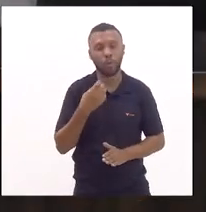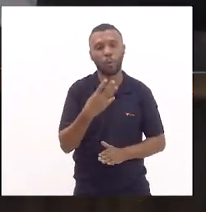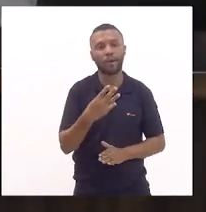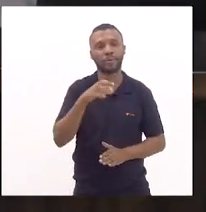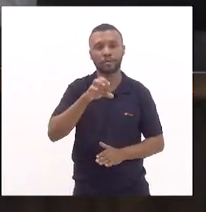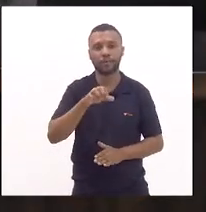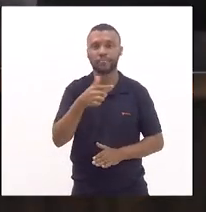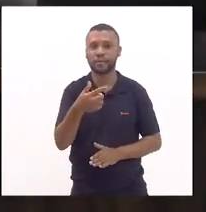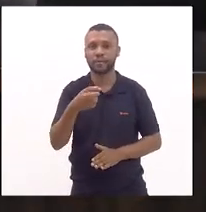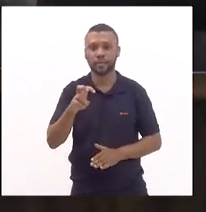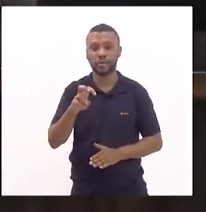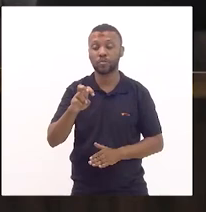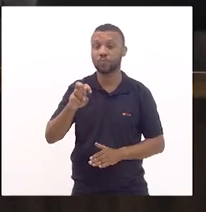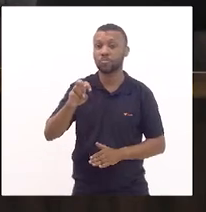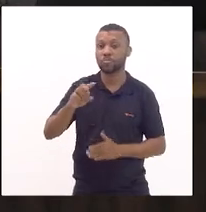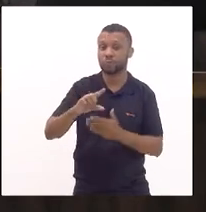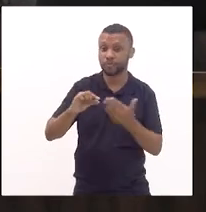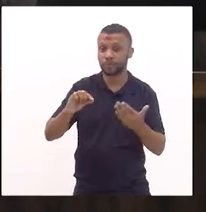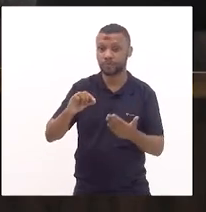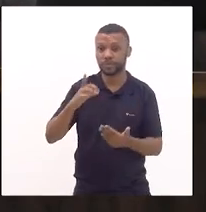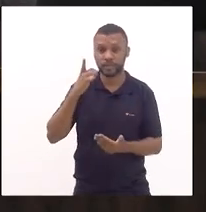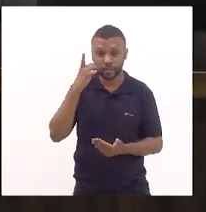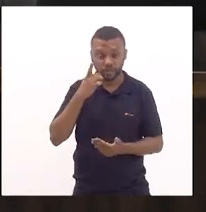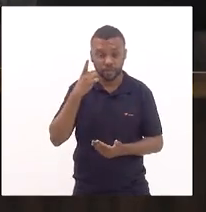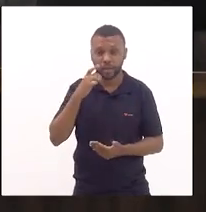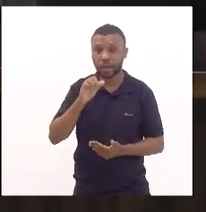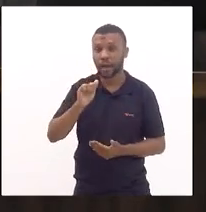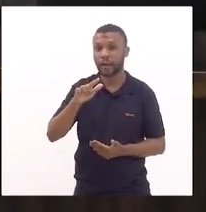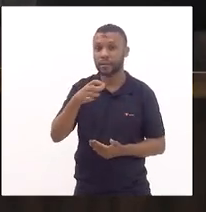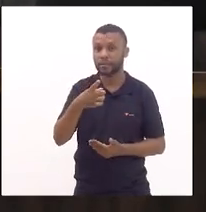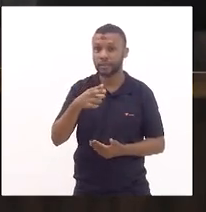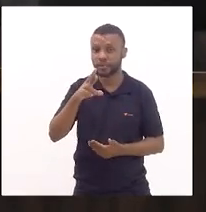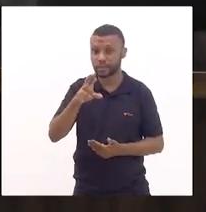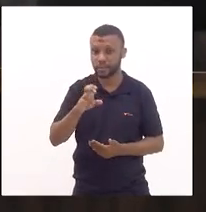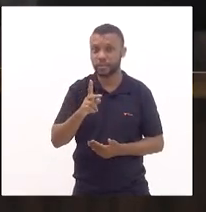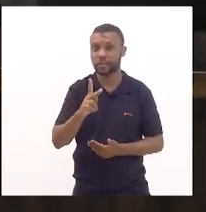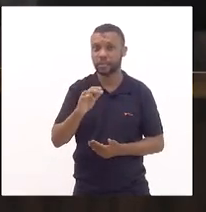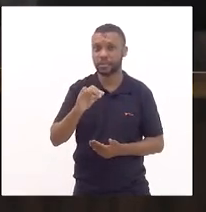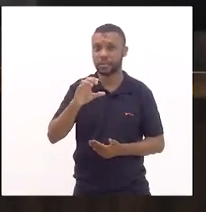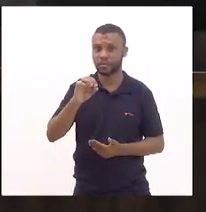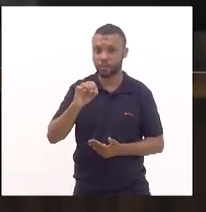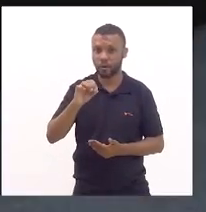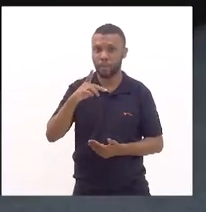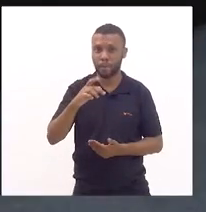4925, do deputado Alexandre Quinoplo, que é Anderson Moraes. Não. Quem é esse que eu concorreria, Marcelo Dino. Então,